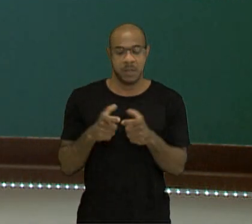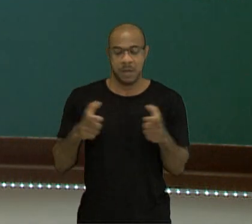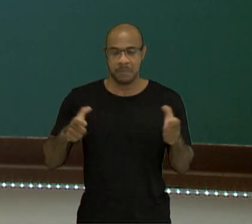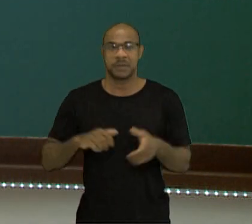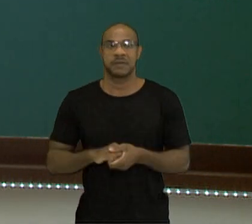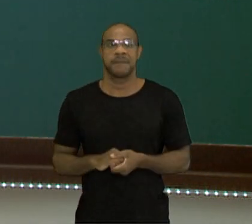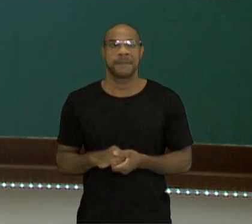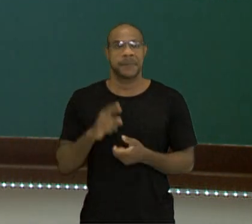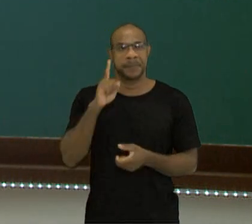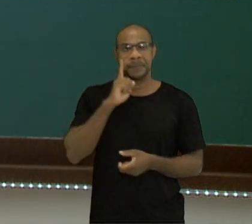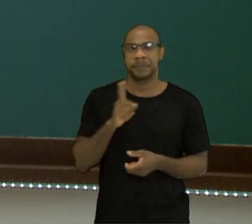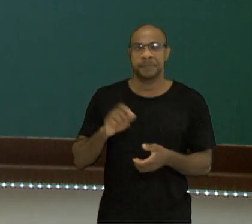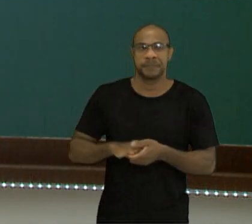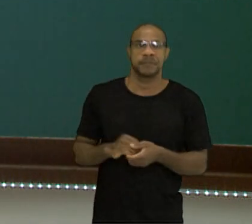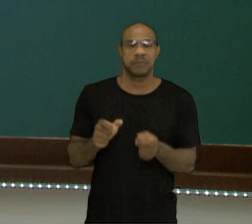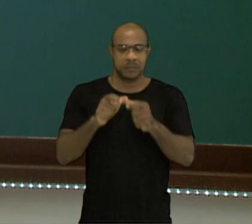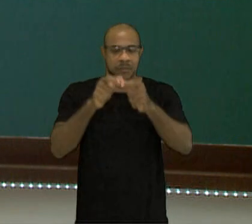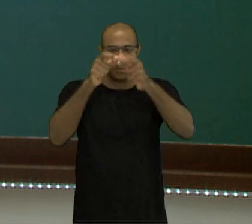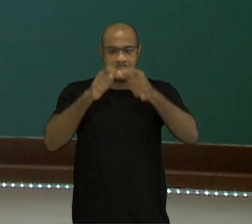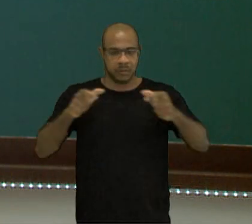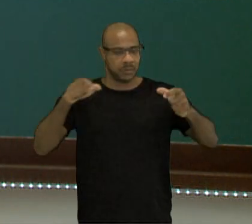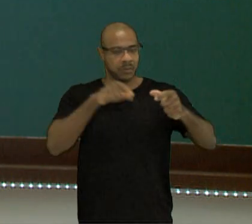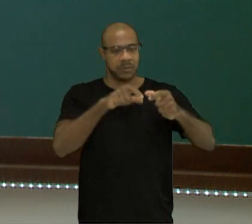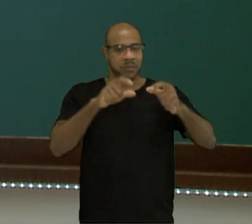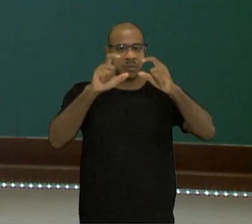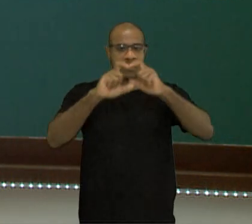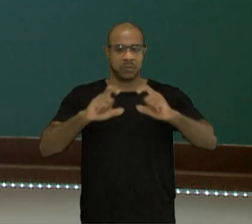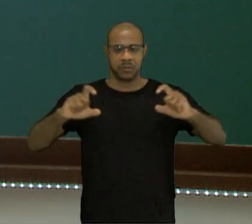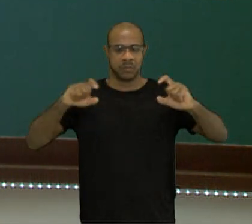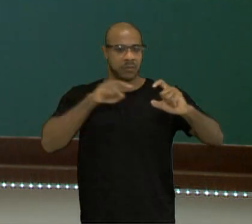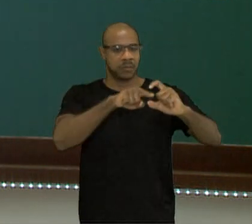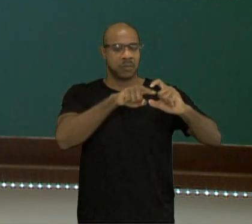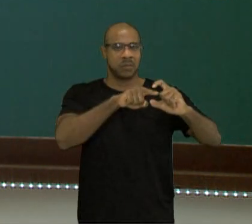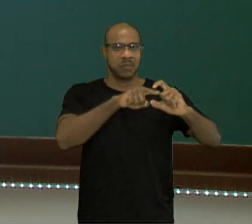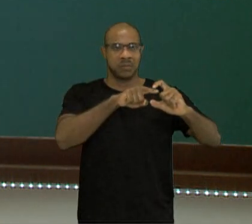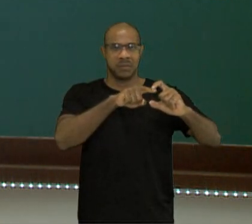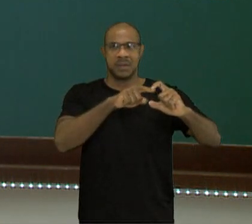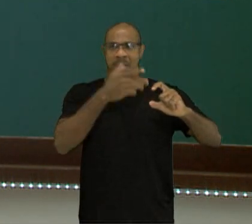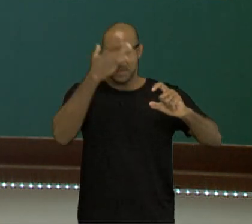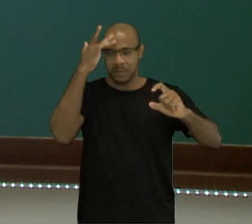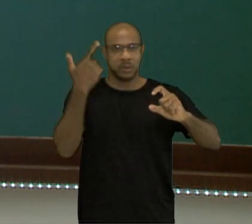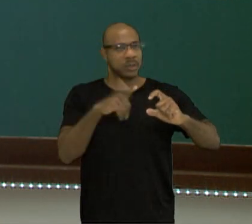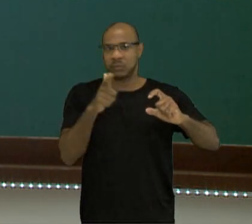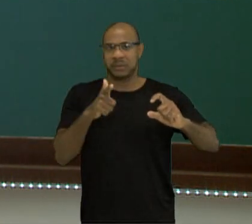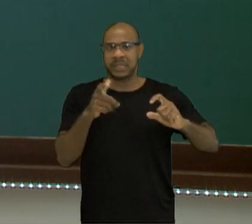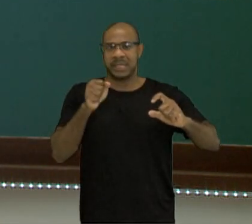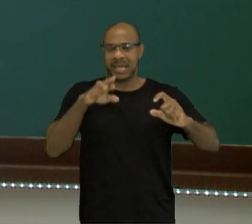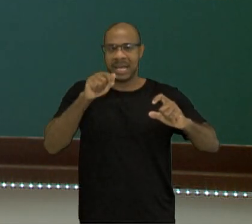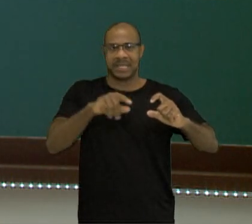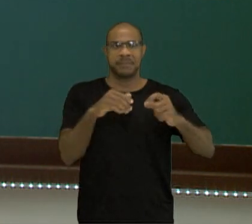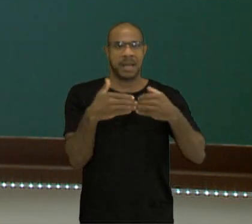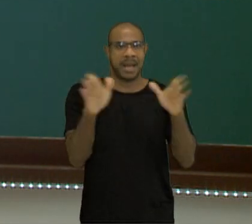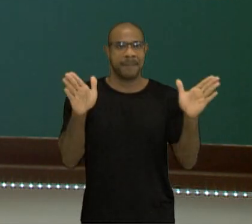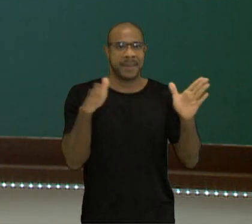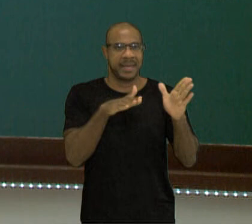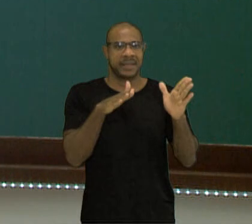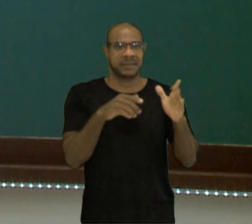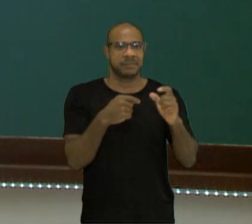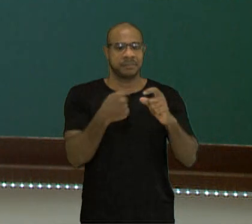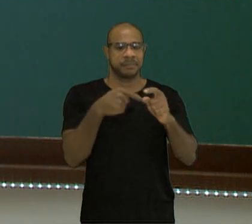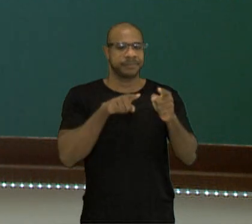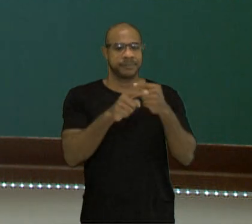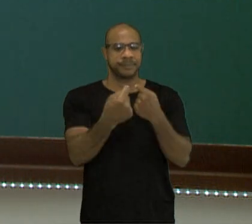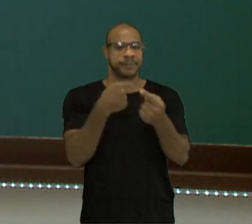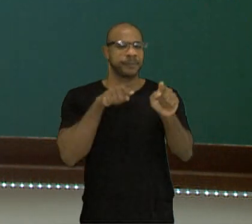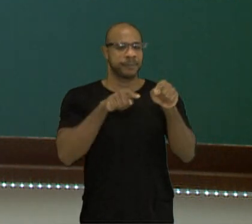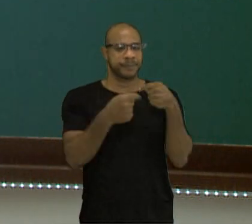é um bronquíolo, aliás, de uma pessoa, né, que não tem asma. Ele é bem aberto, permitindo uma boa passagem